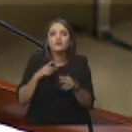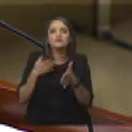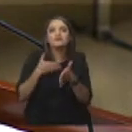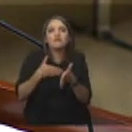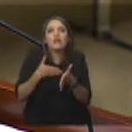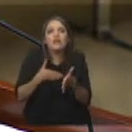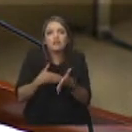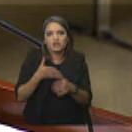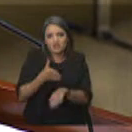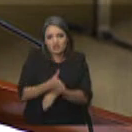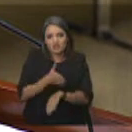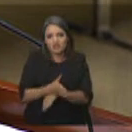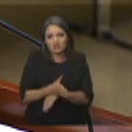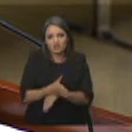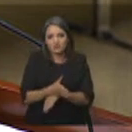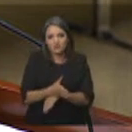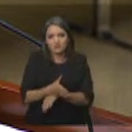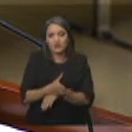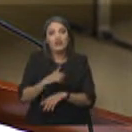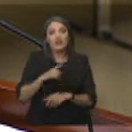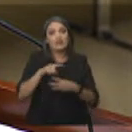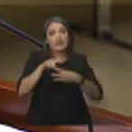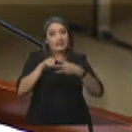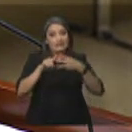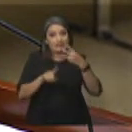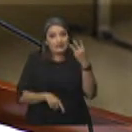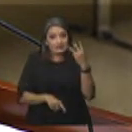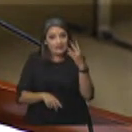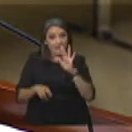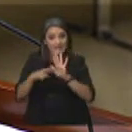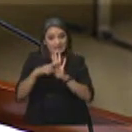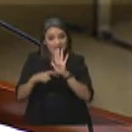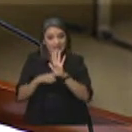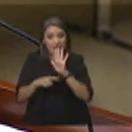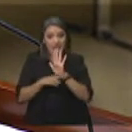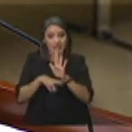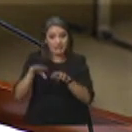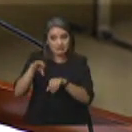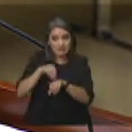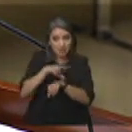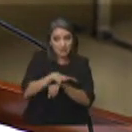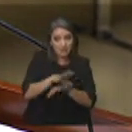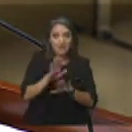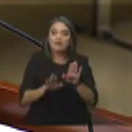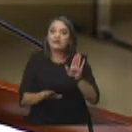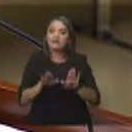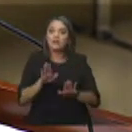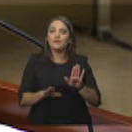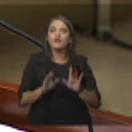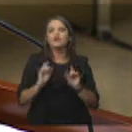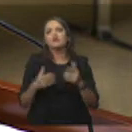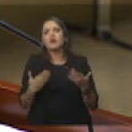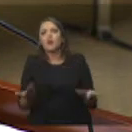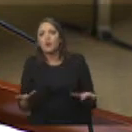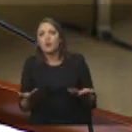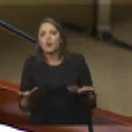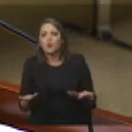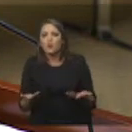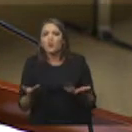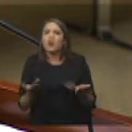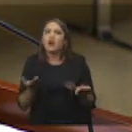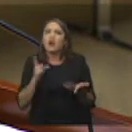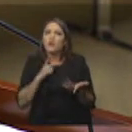acesso, fixando três níveis de compartilhamento, de acordo com o grau de confidencialidade